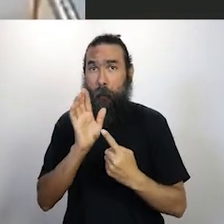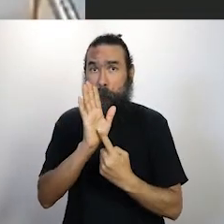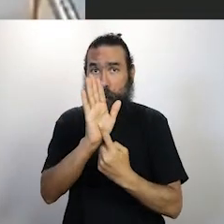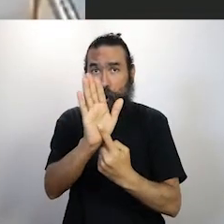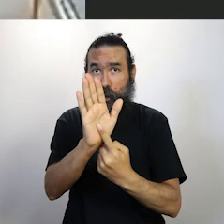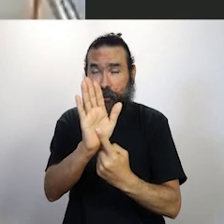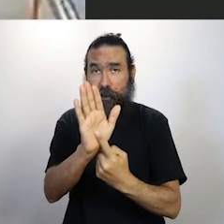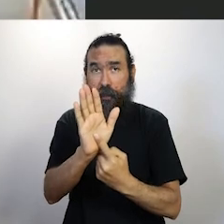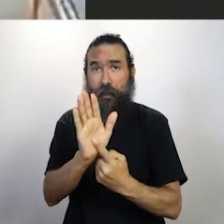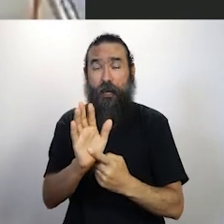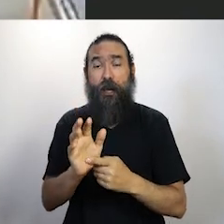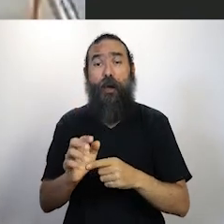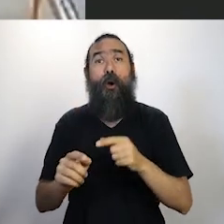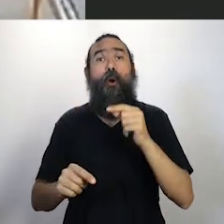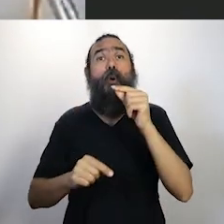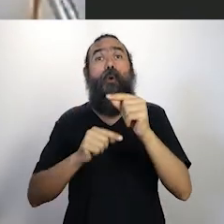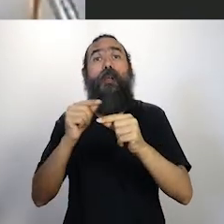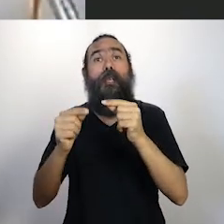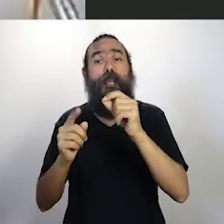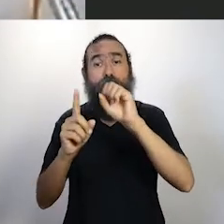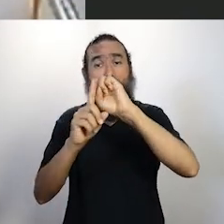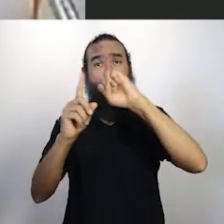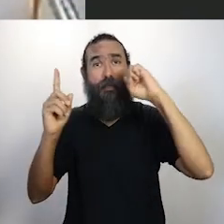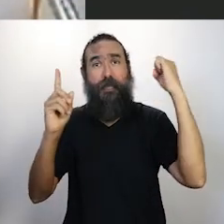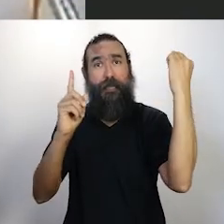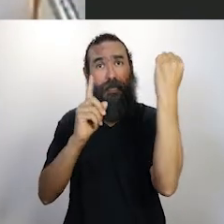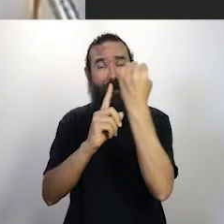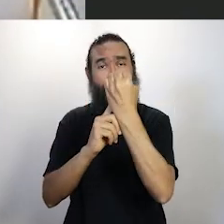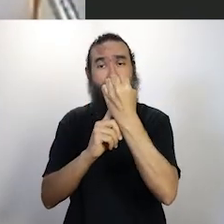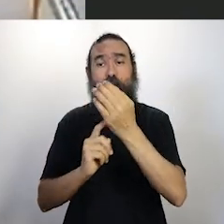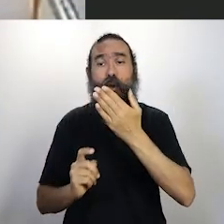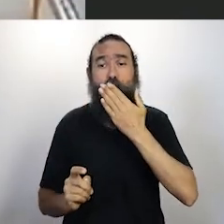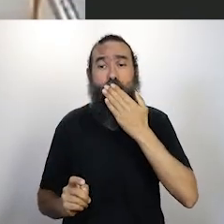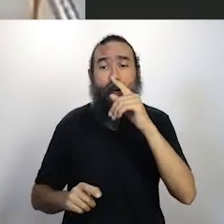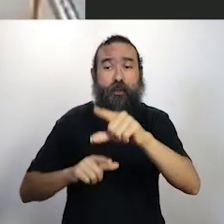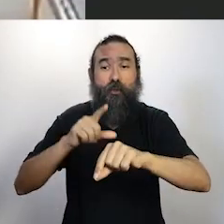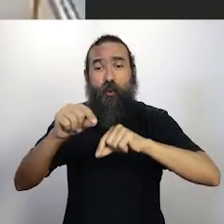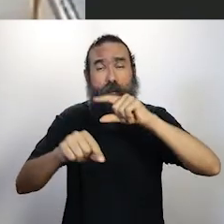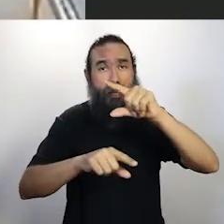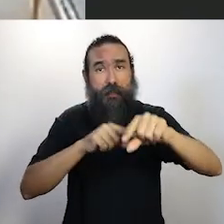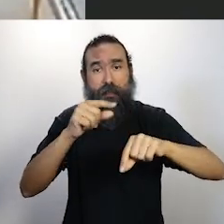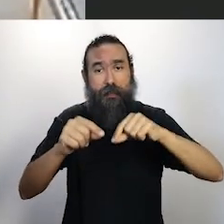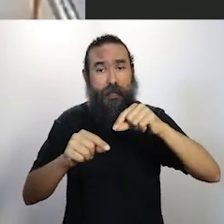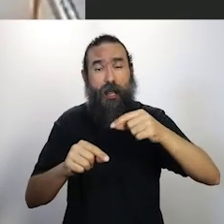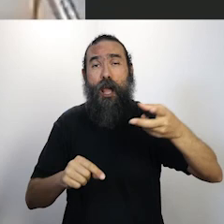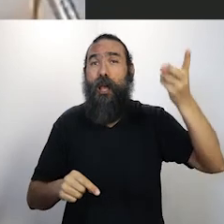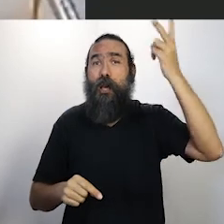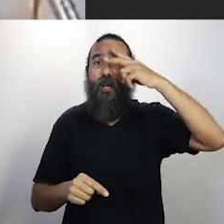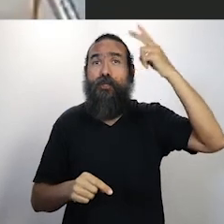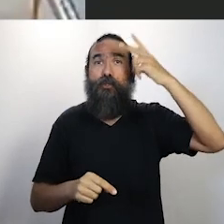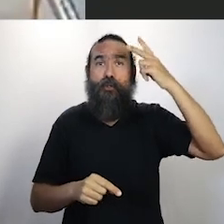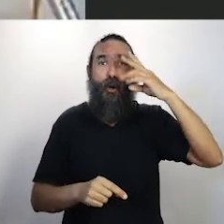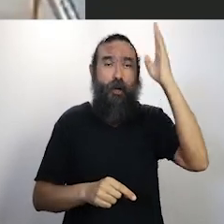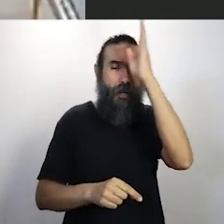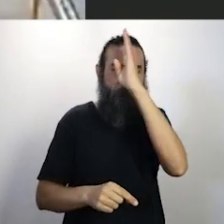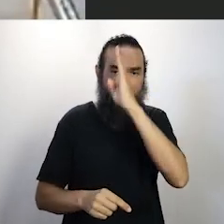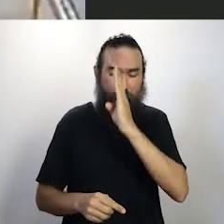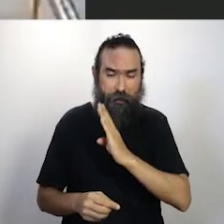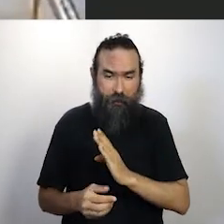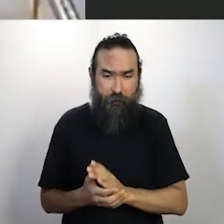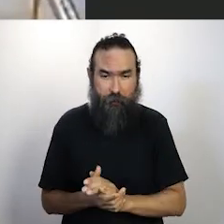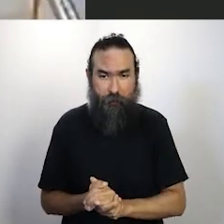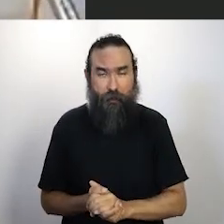faz no seu processo na sua marcha civilizatória então o conceito como foi colocado aqui pelo Célio turino